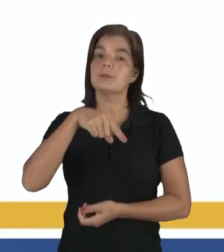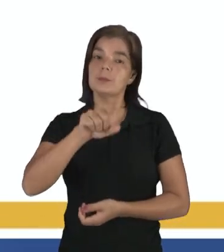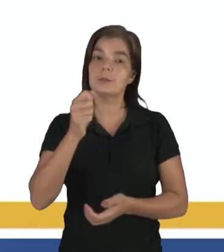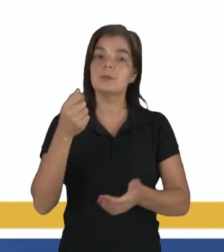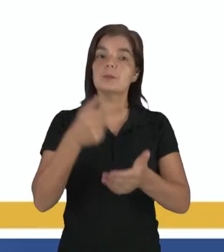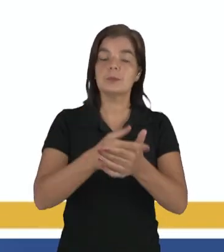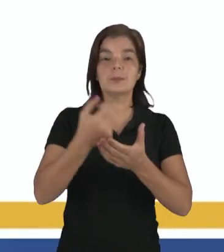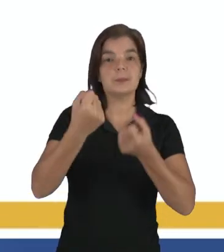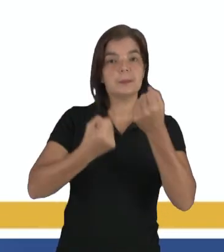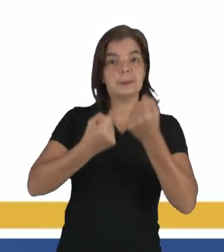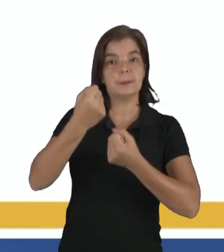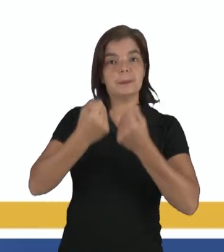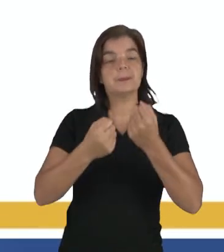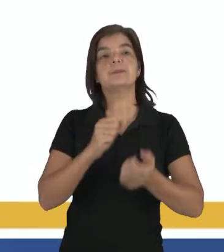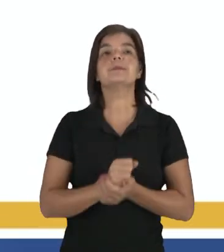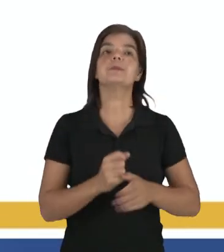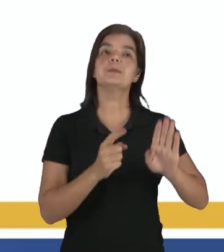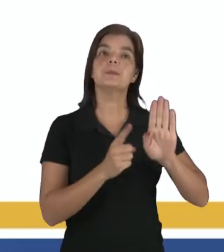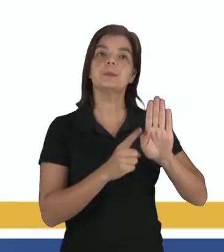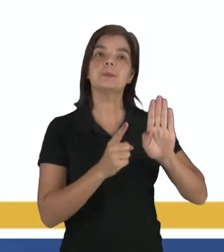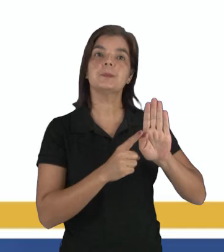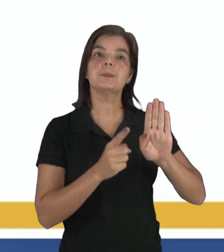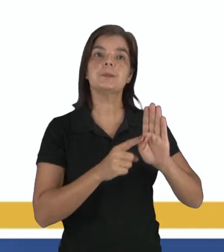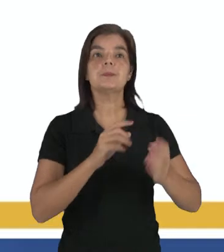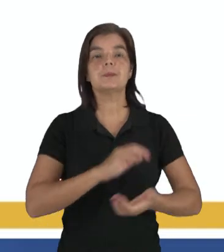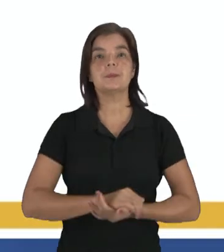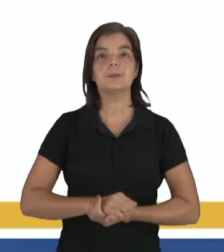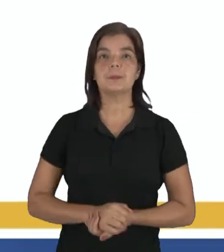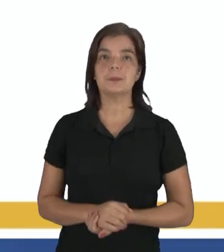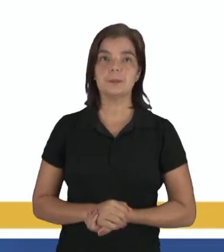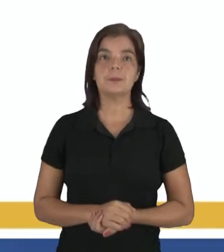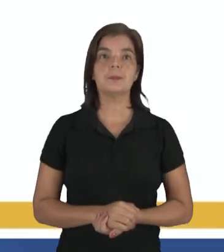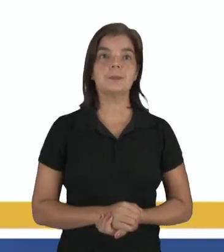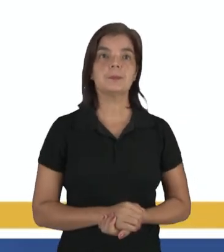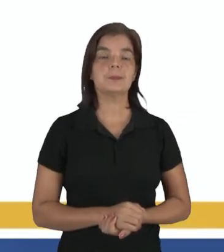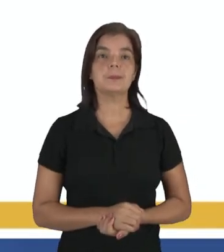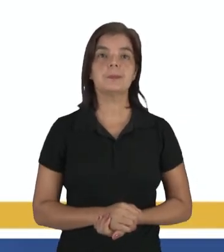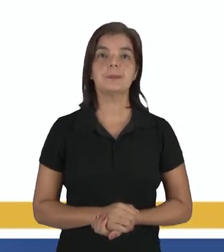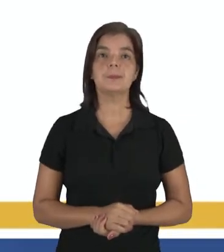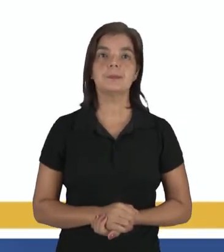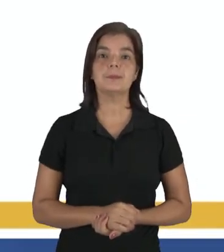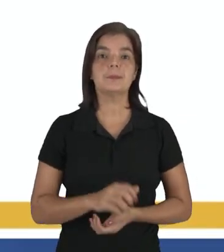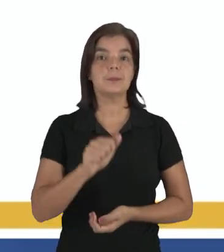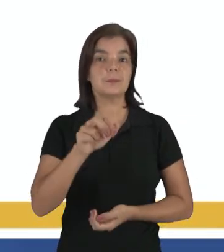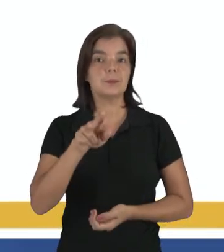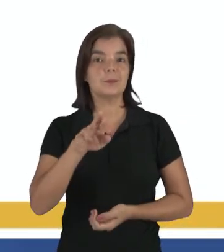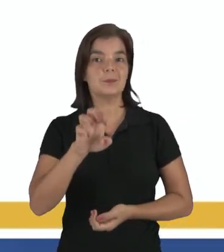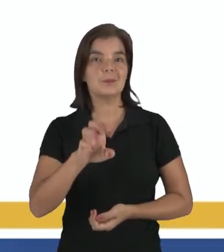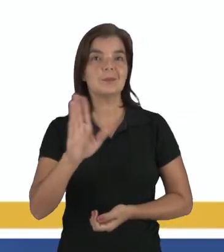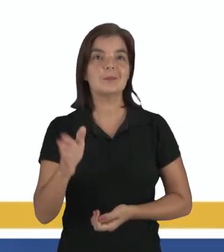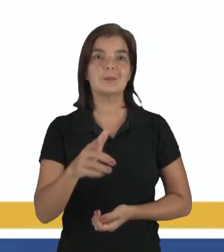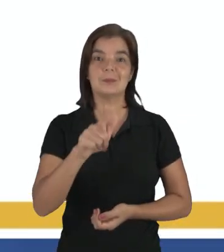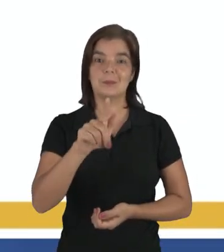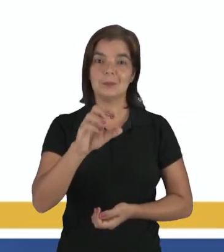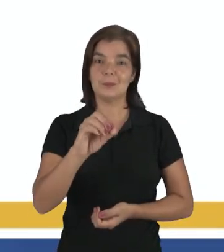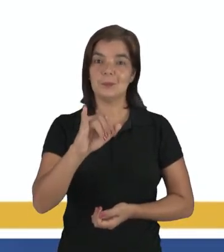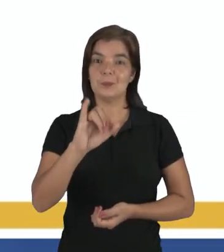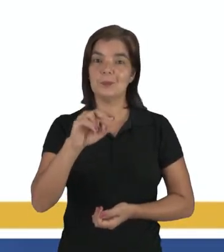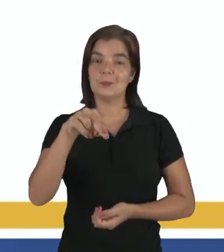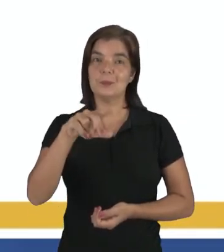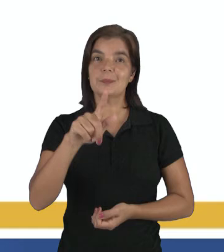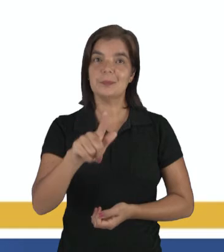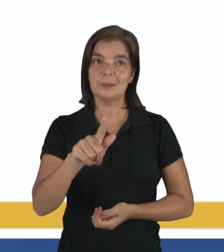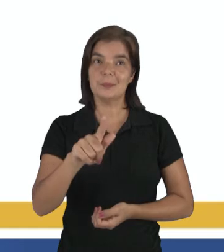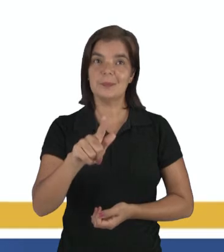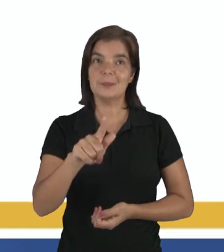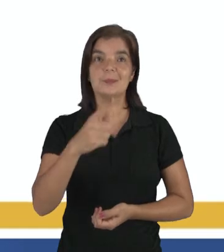indo comprar um carro. Letra B, our classmates are, porque os classmates, os colegas de classe,